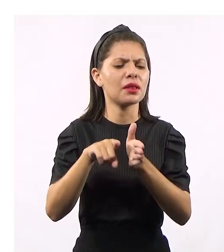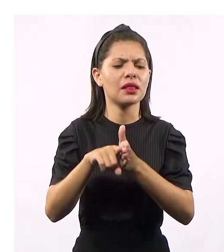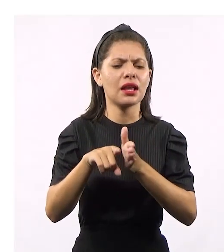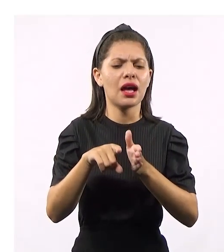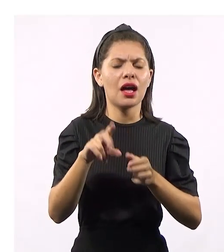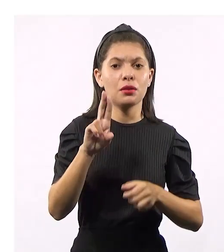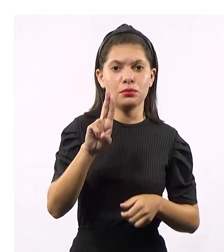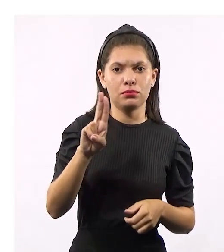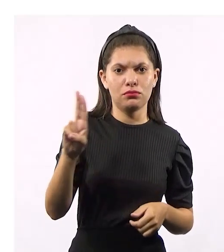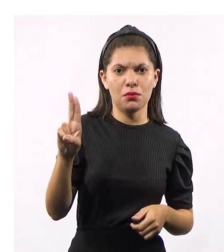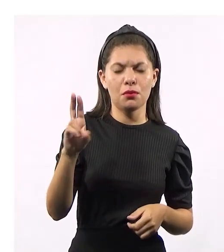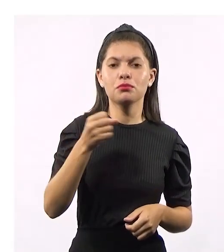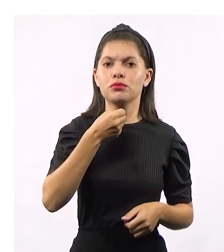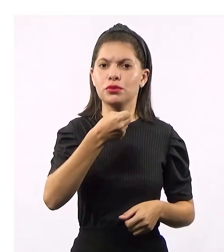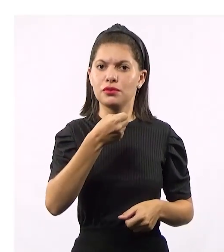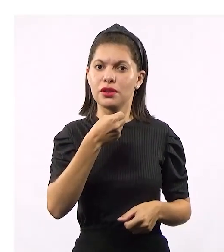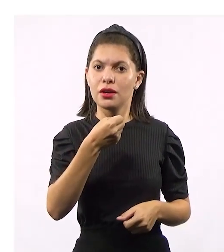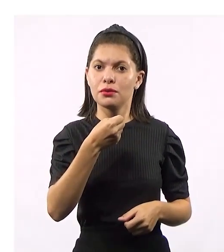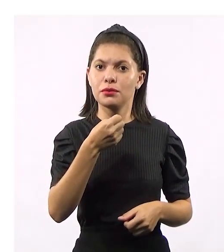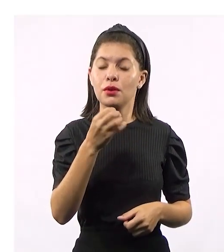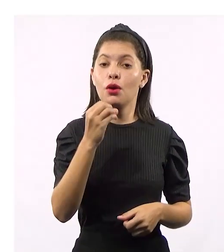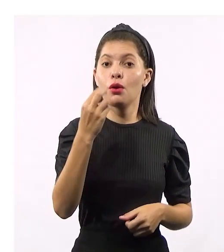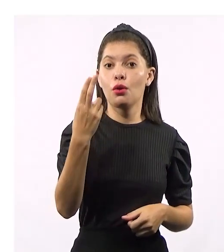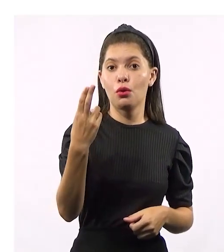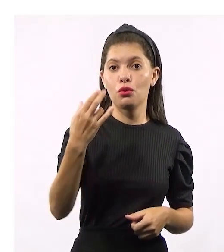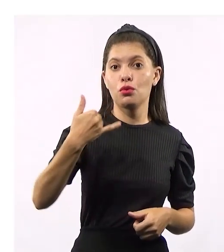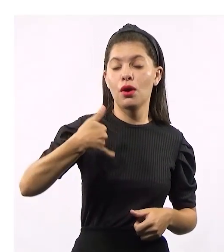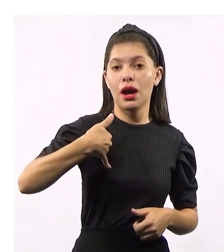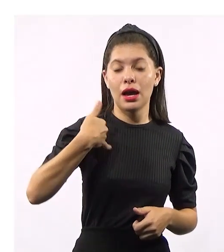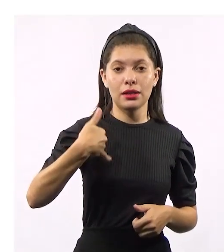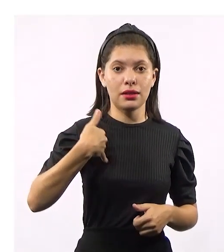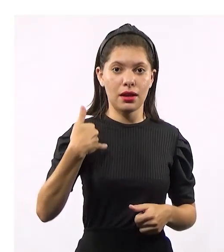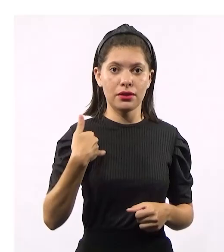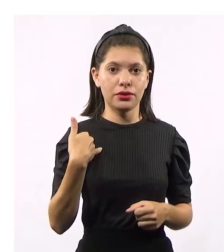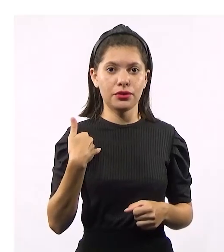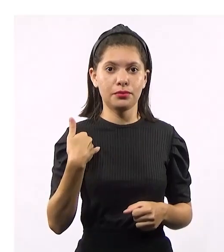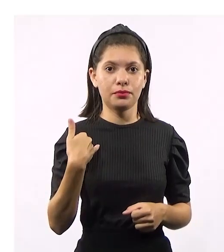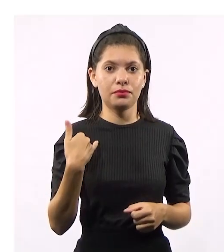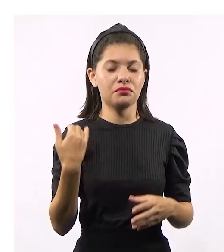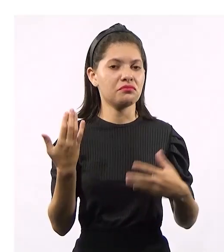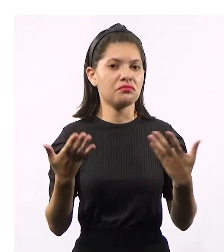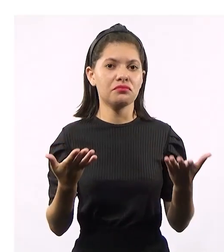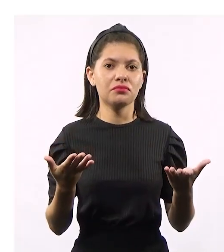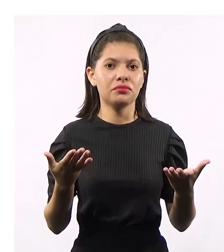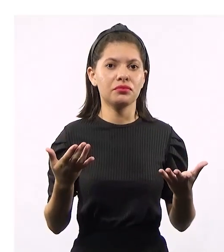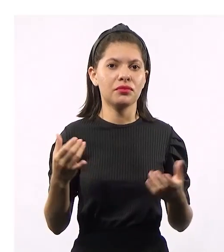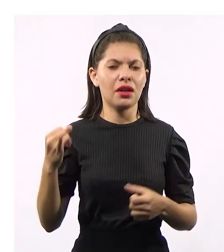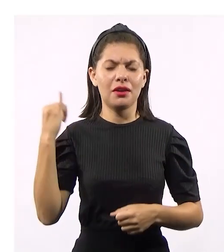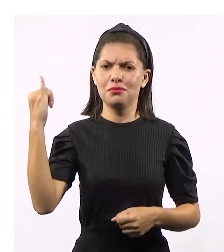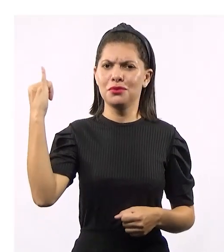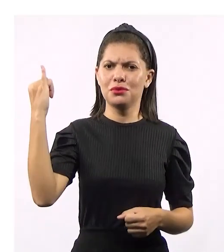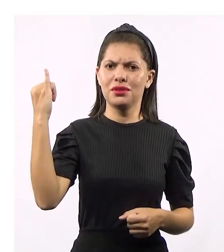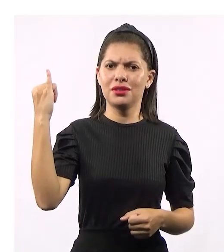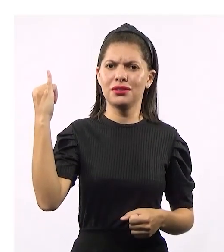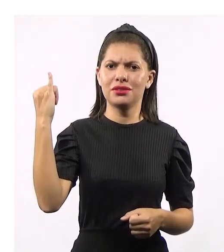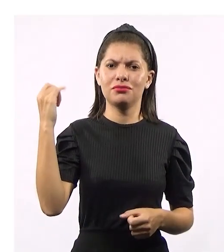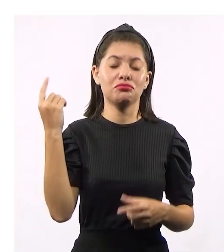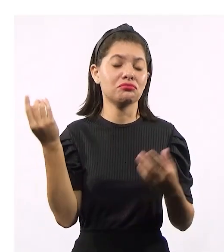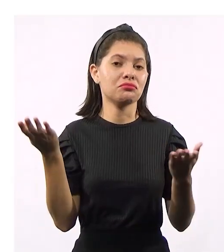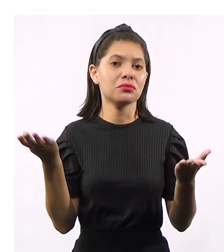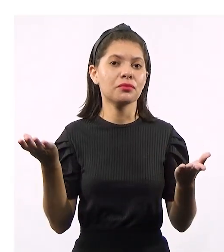do entrevistado? Ou seria necessário perguntar a idade ou a data de nascimento? Será que isso teria relevância para a